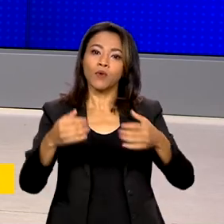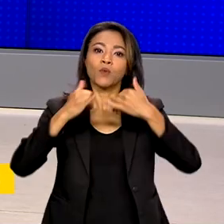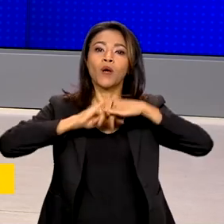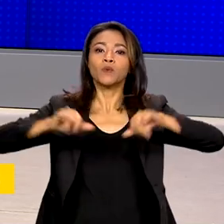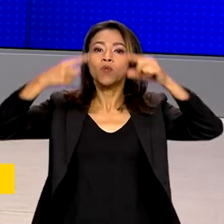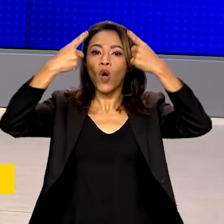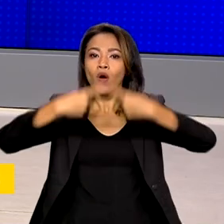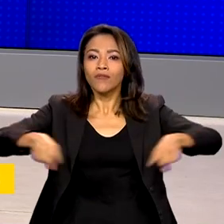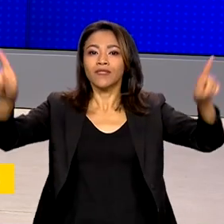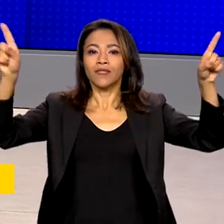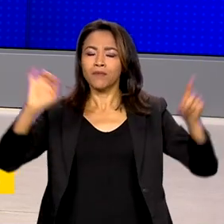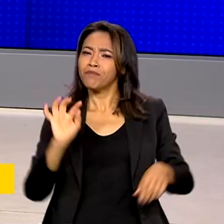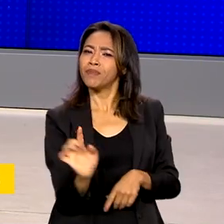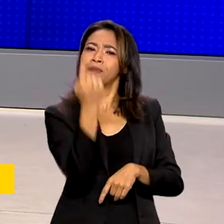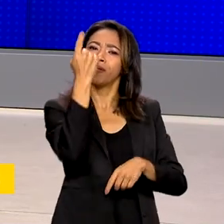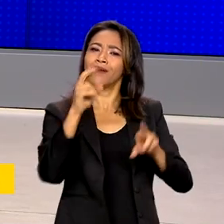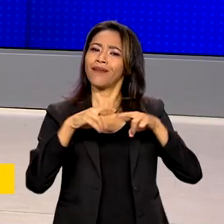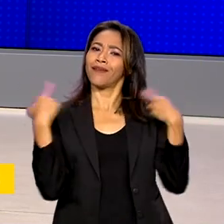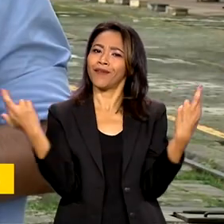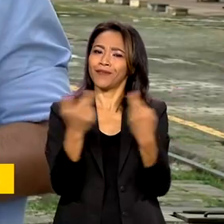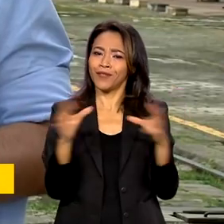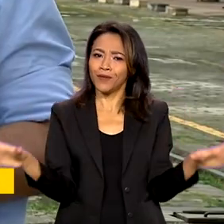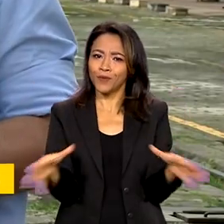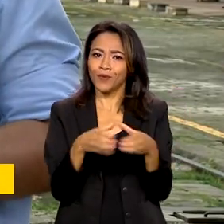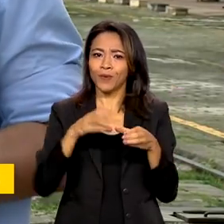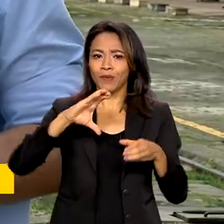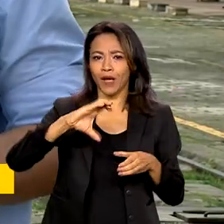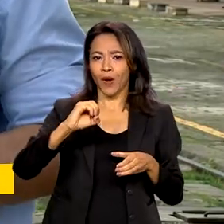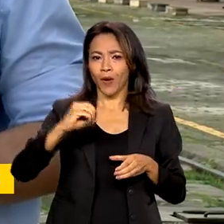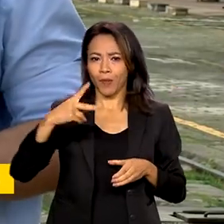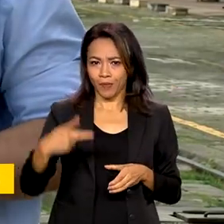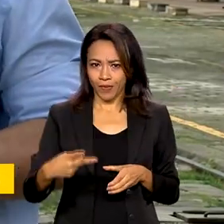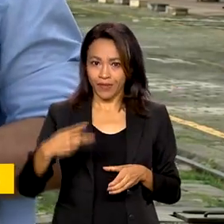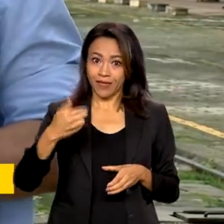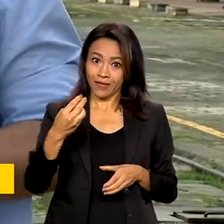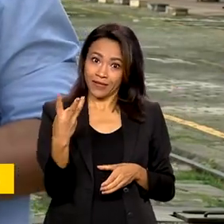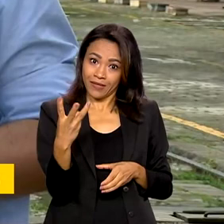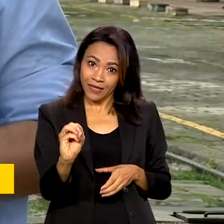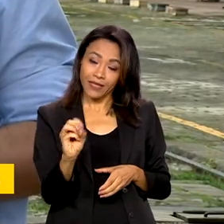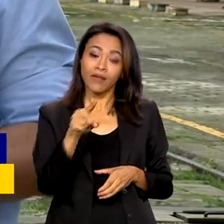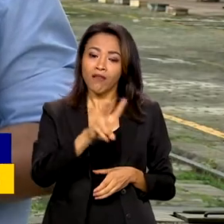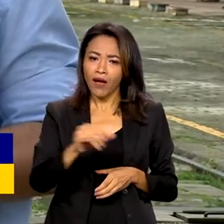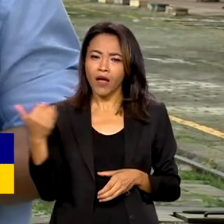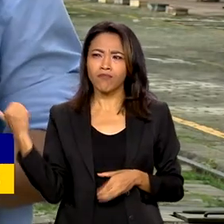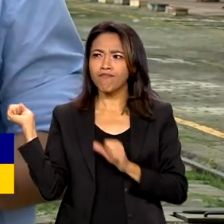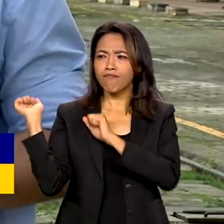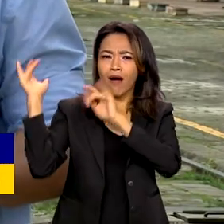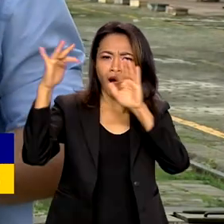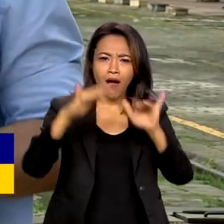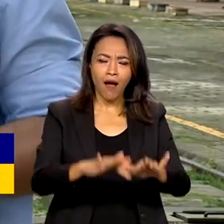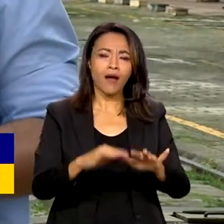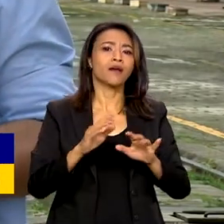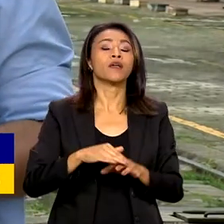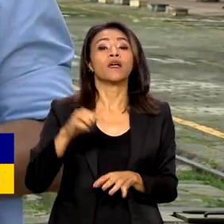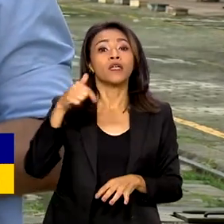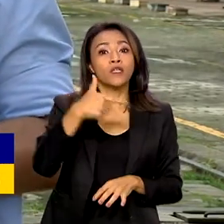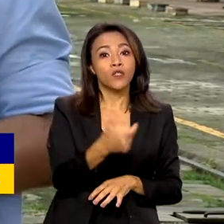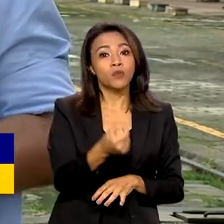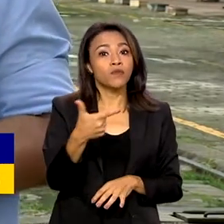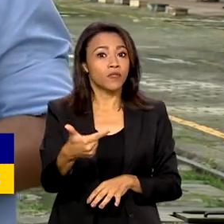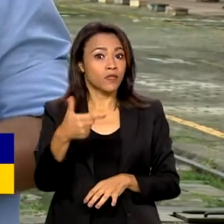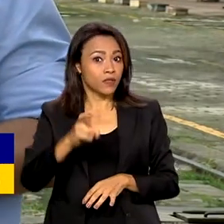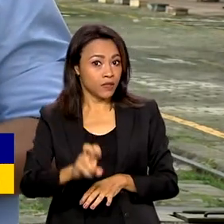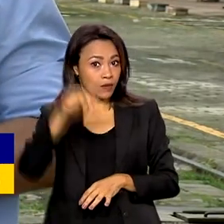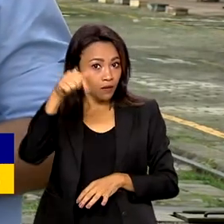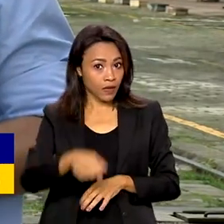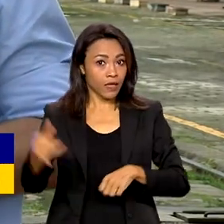COP organizada na região amazônica. A COP30 deve atrair milhares de participantes em 2025 aqui em Belém. A